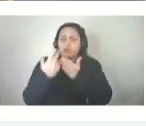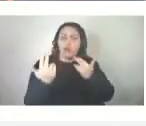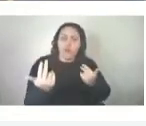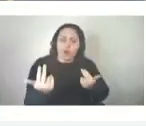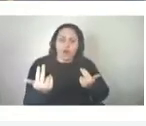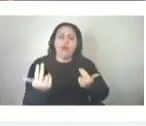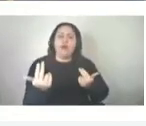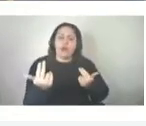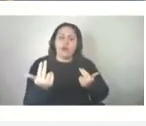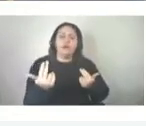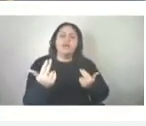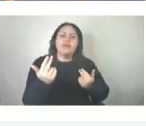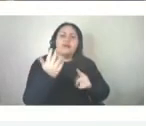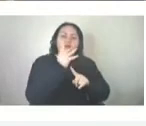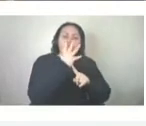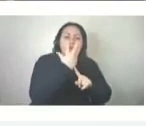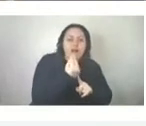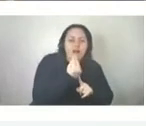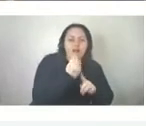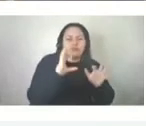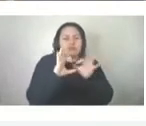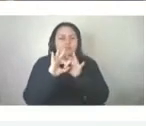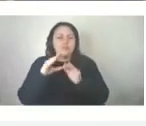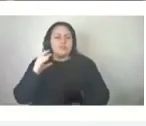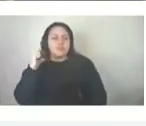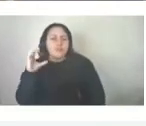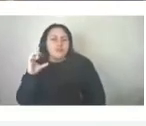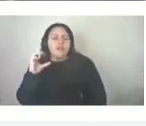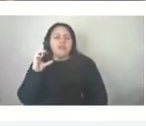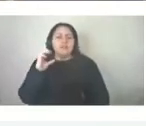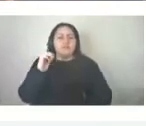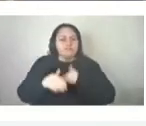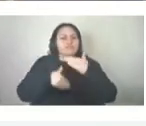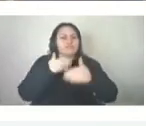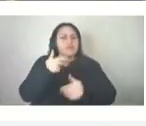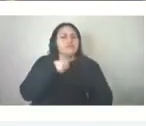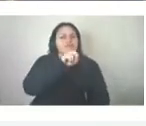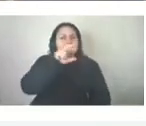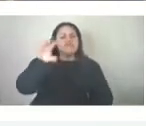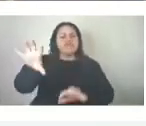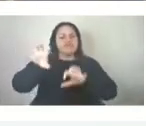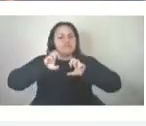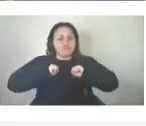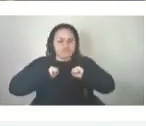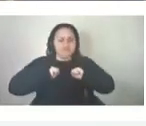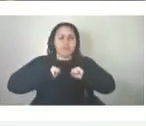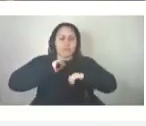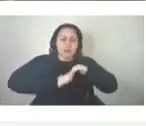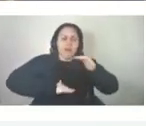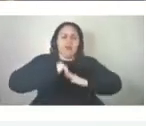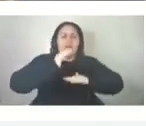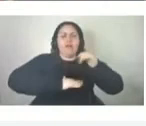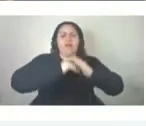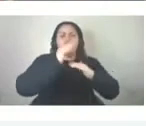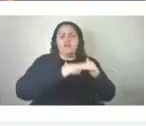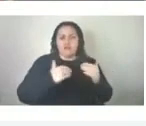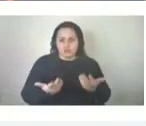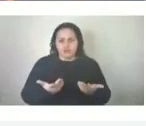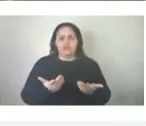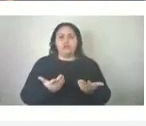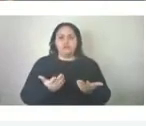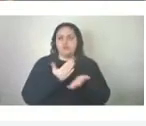essa conversa de arte com ciência o tempo inteiro, e acabou se tornando, então, o meu fazer já a partir